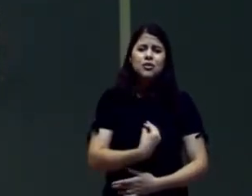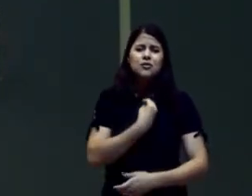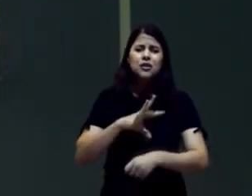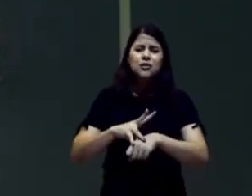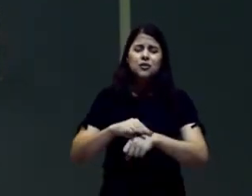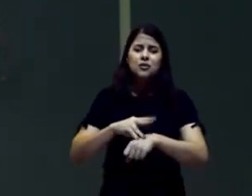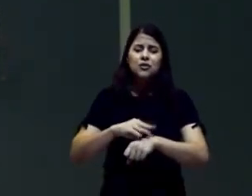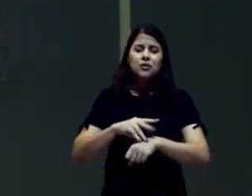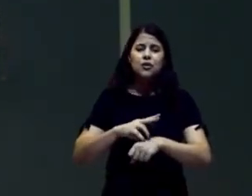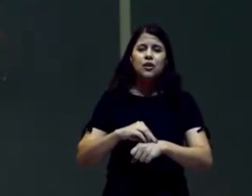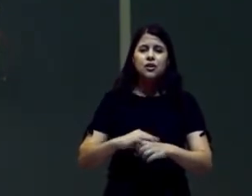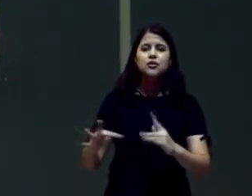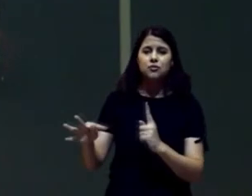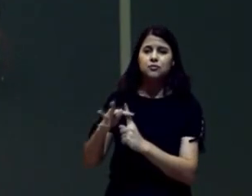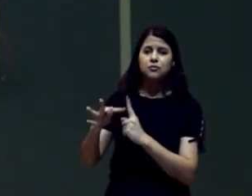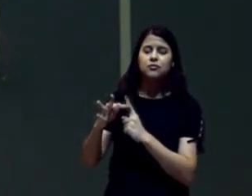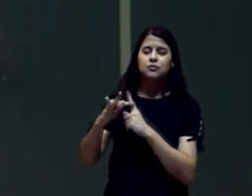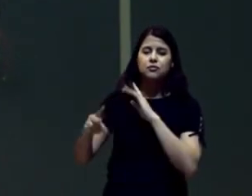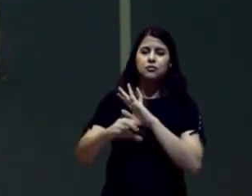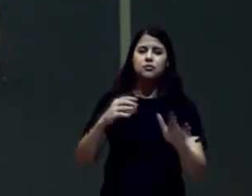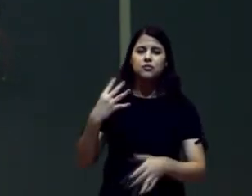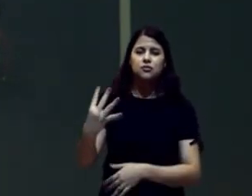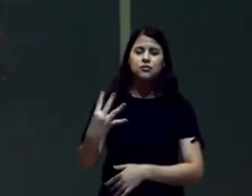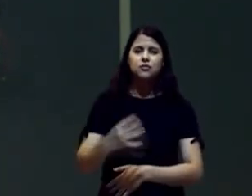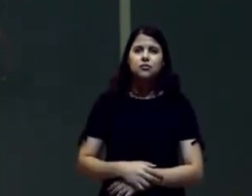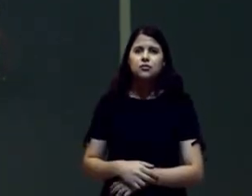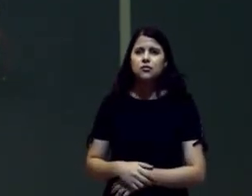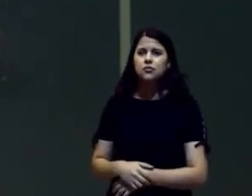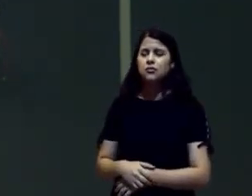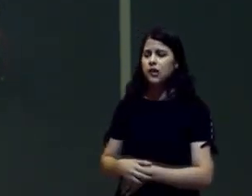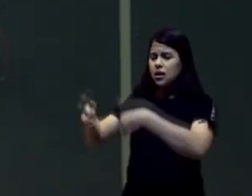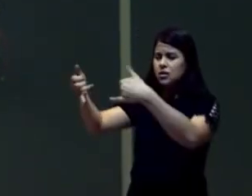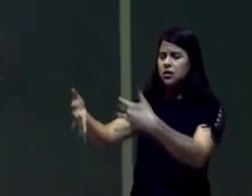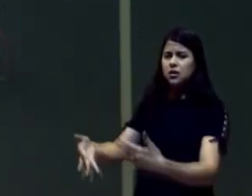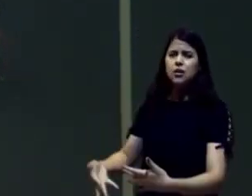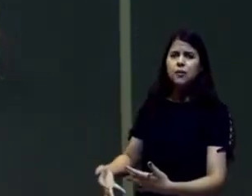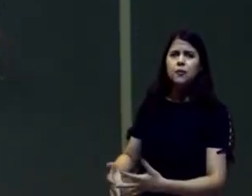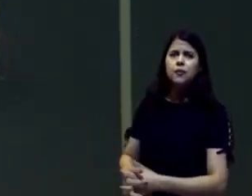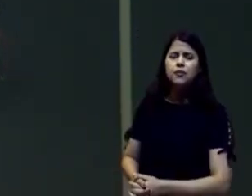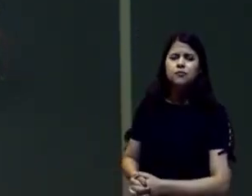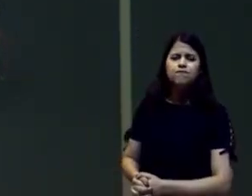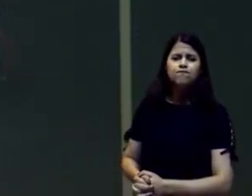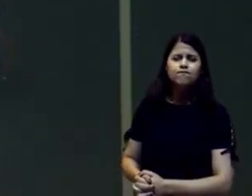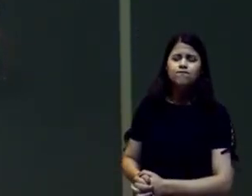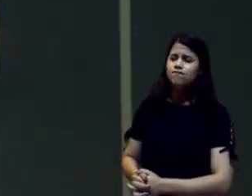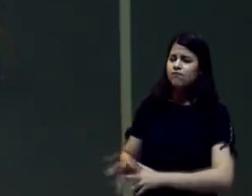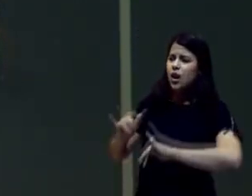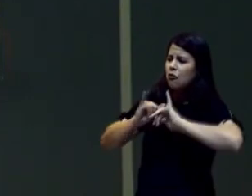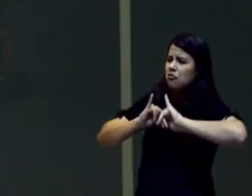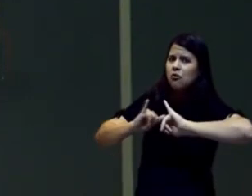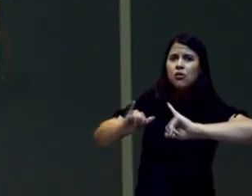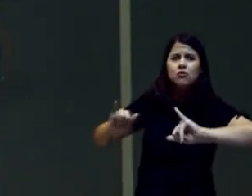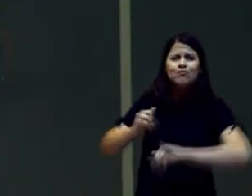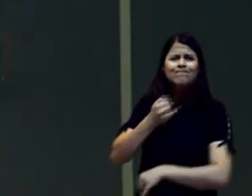da carta a Timóteo, ele escreve: Timóteo, quanto a mim. E essa é uma das falas mais